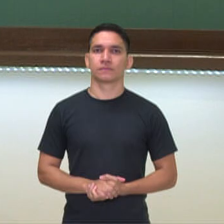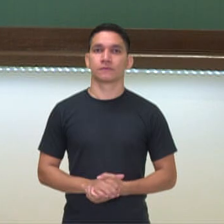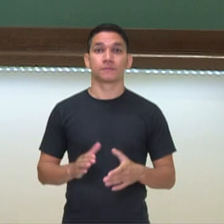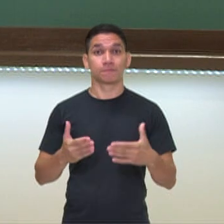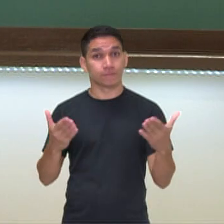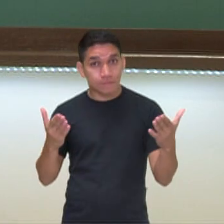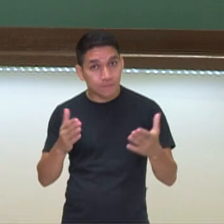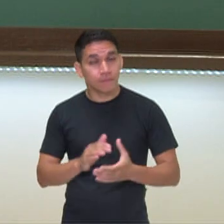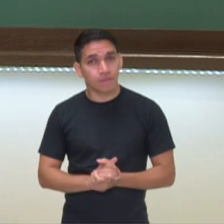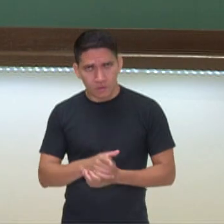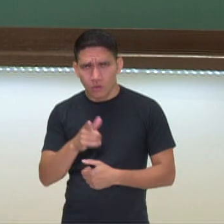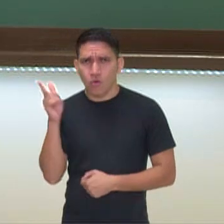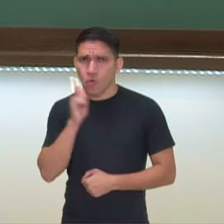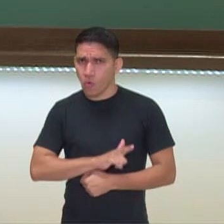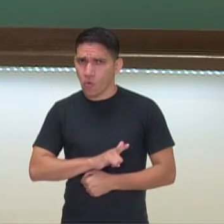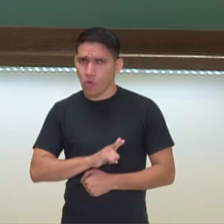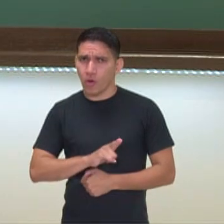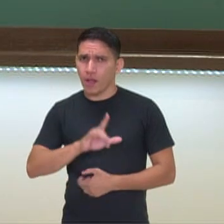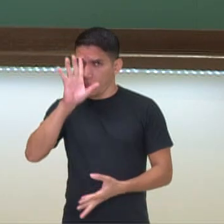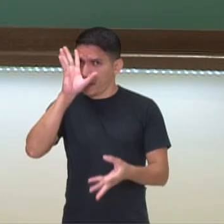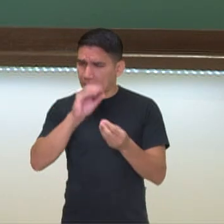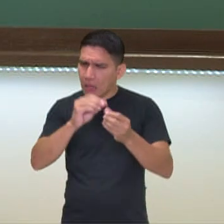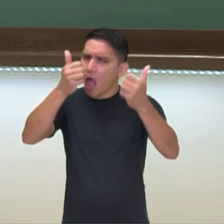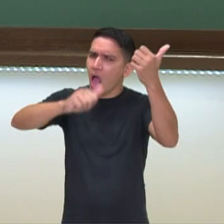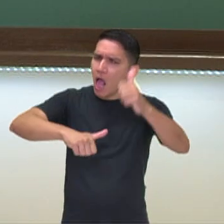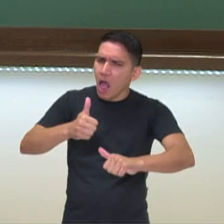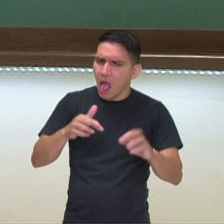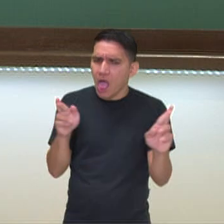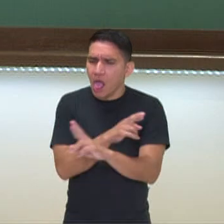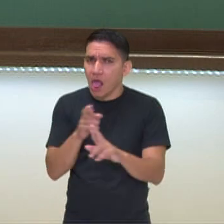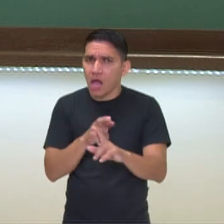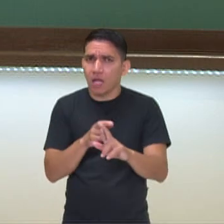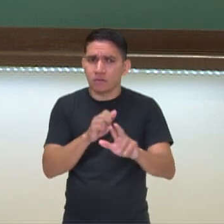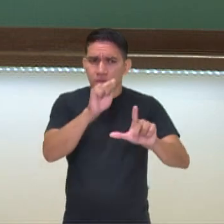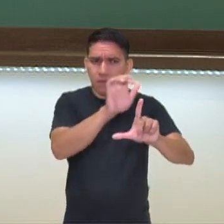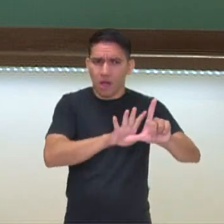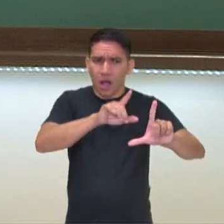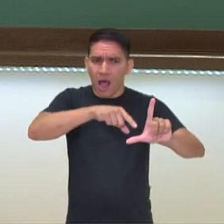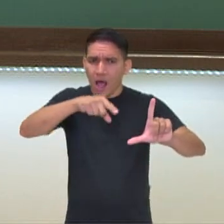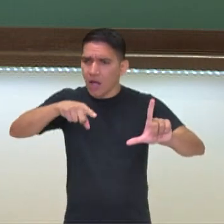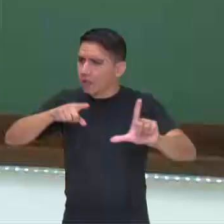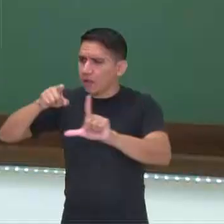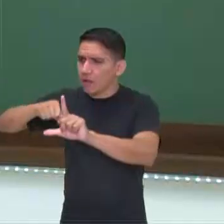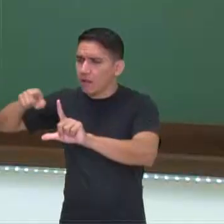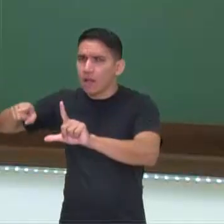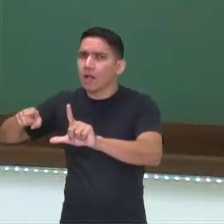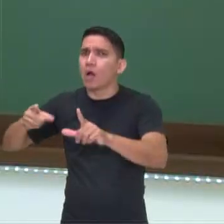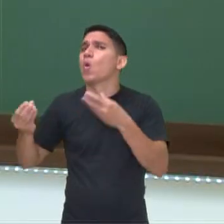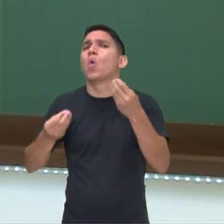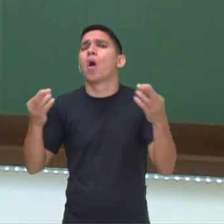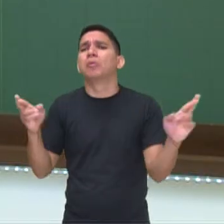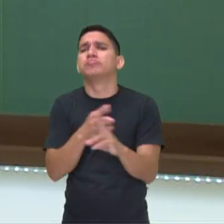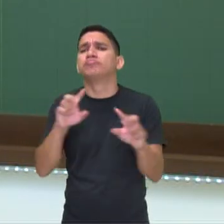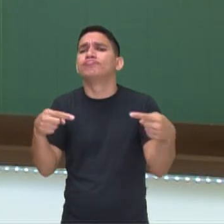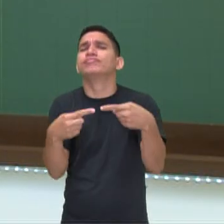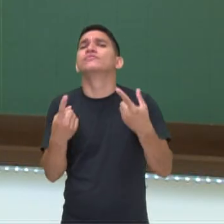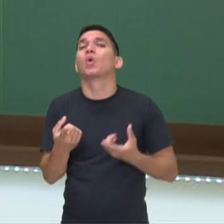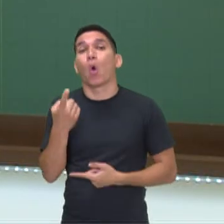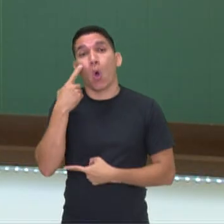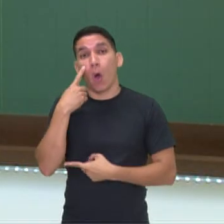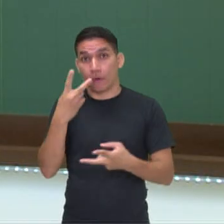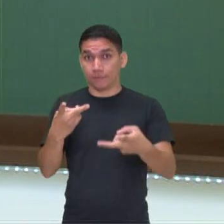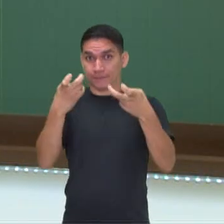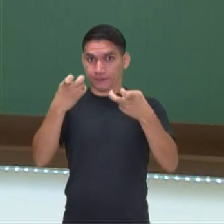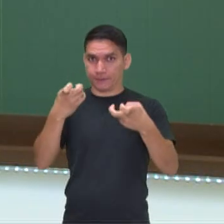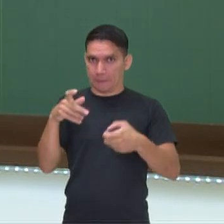E aí, galerinha, conseguiram interpretar essa relação ali do gráfico? Então, vamos lá, vamos ver como é que a gente pode relacionar. Então, perceba